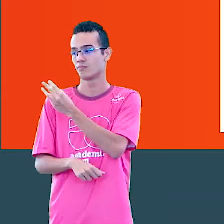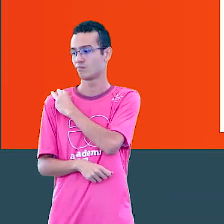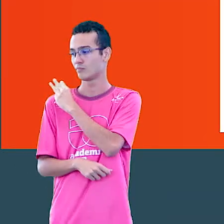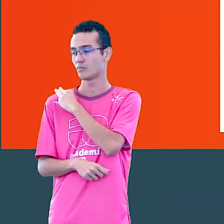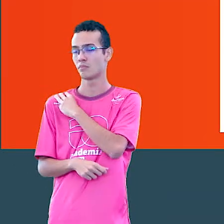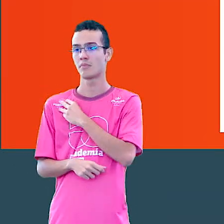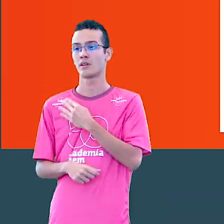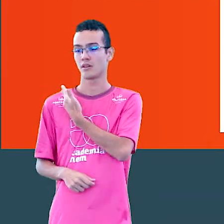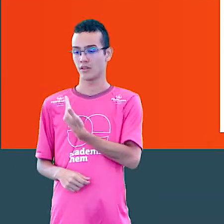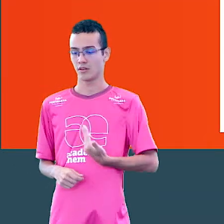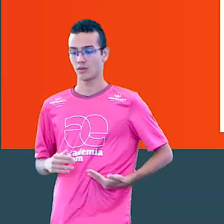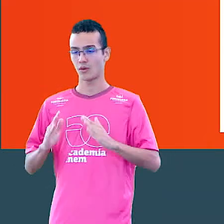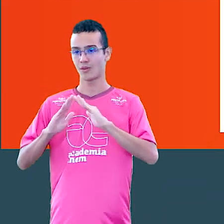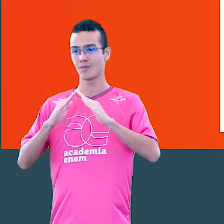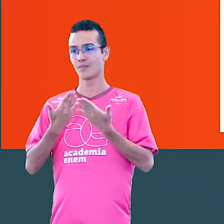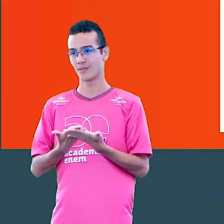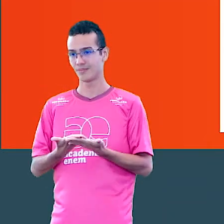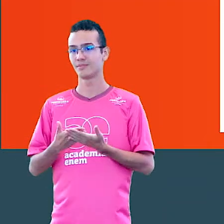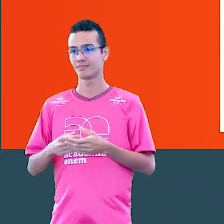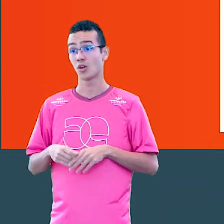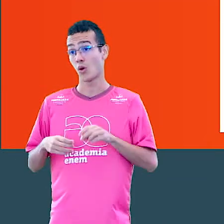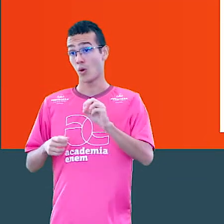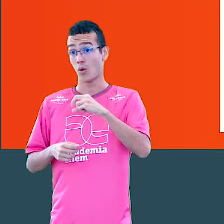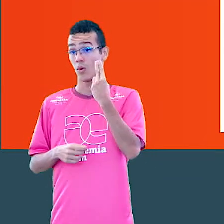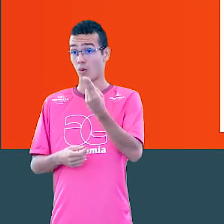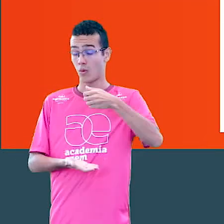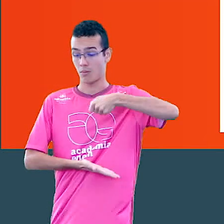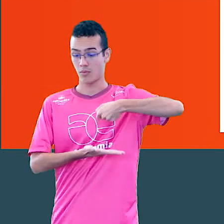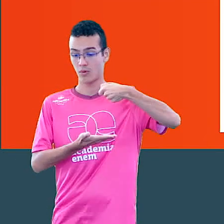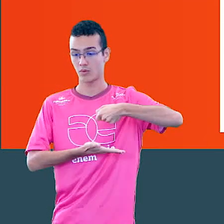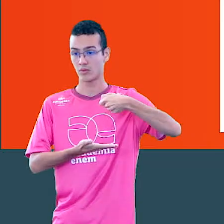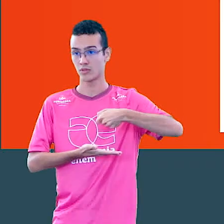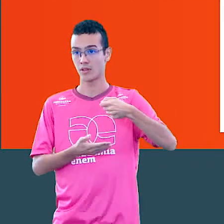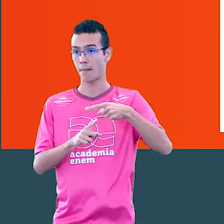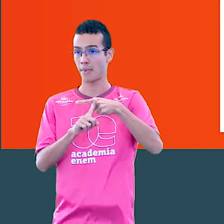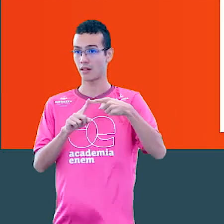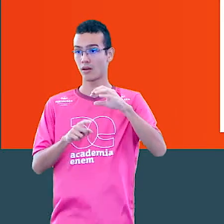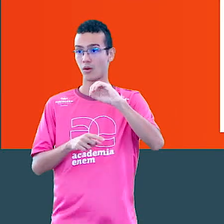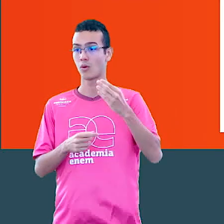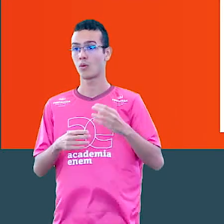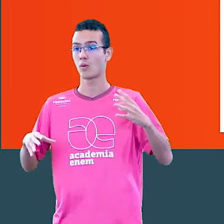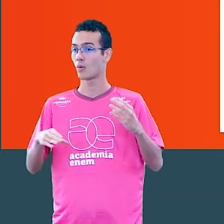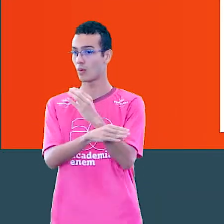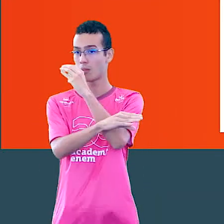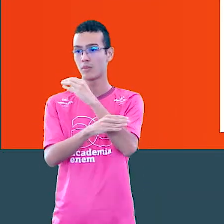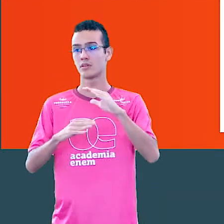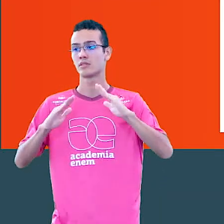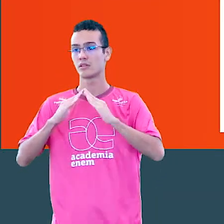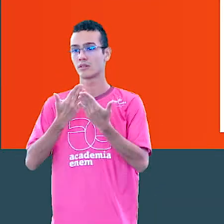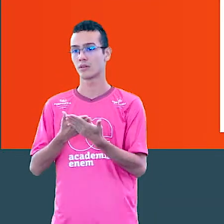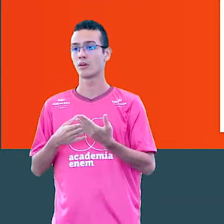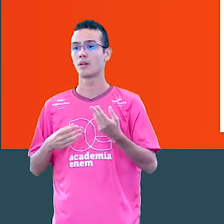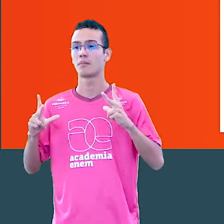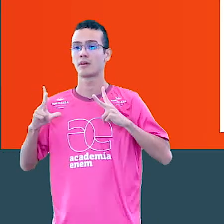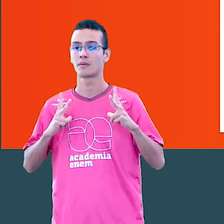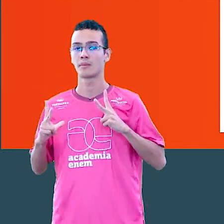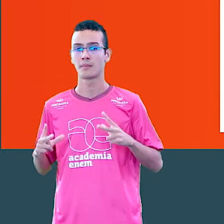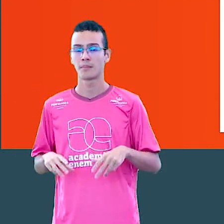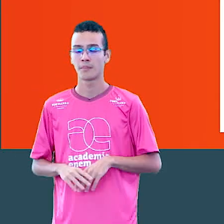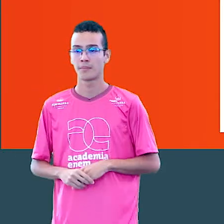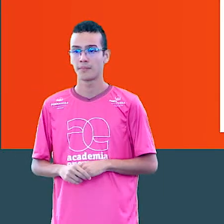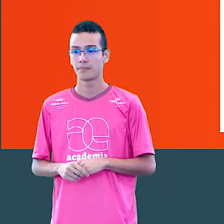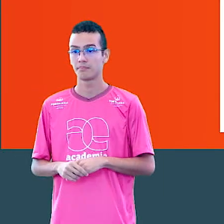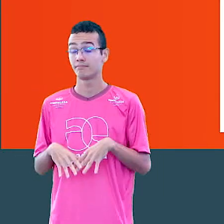sido bolsista parcial ou integral em escola particular. Então, assim, escola